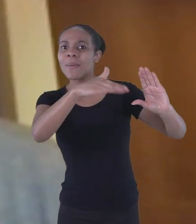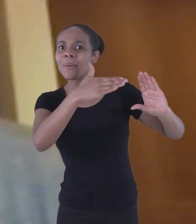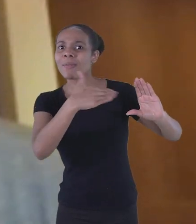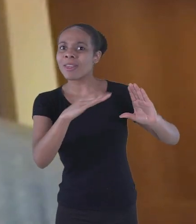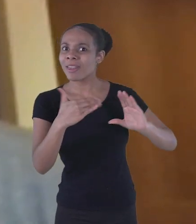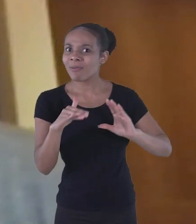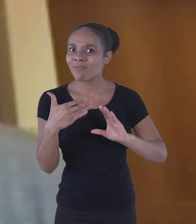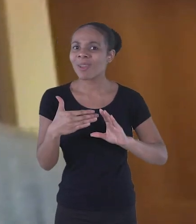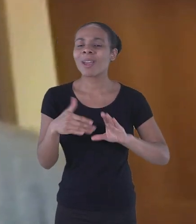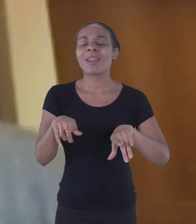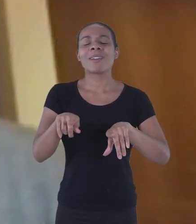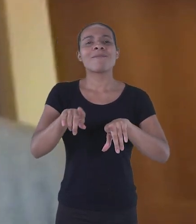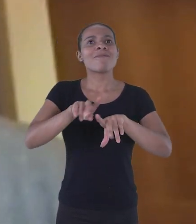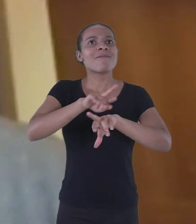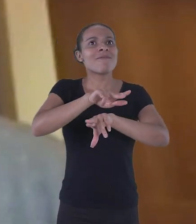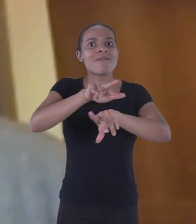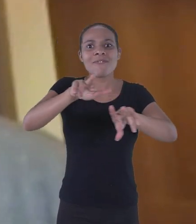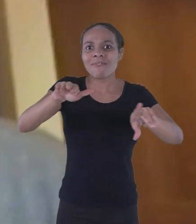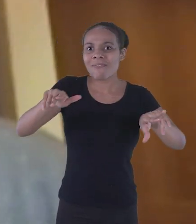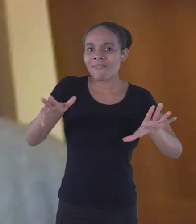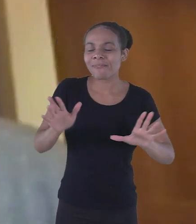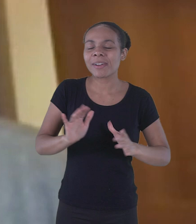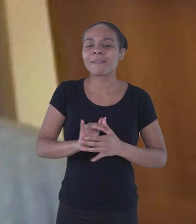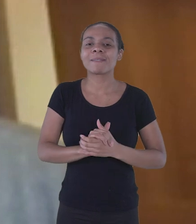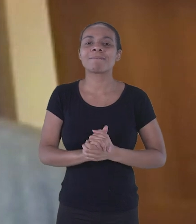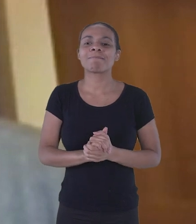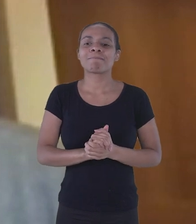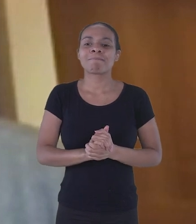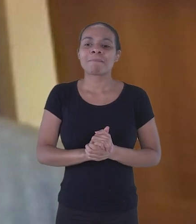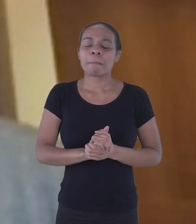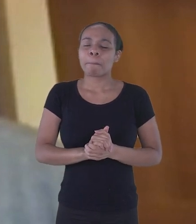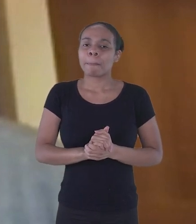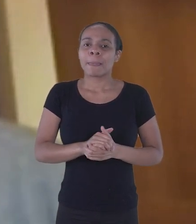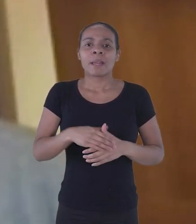e mensagens, e